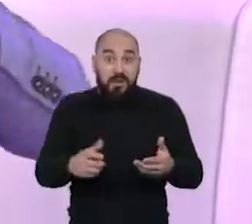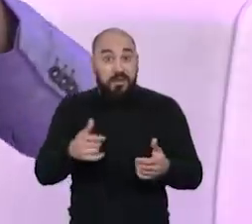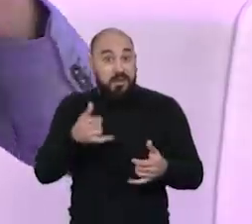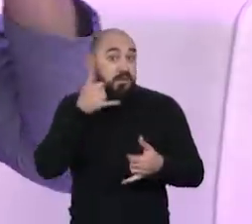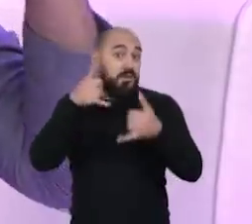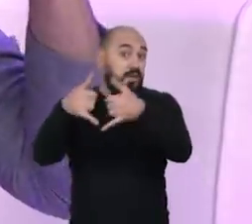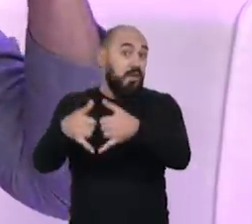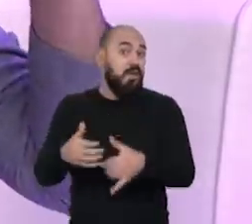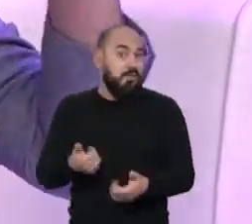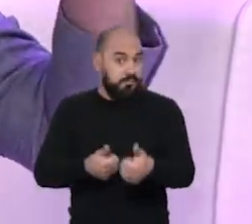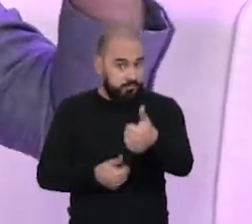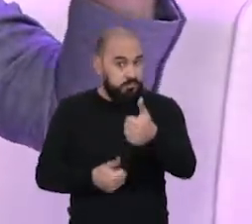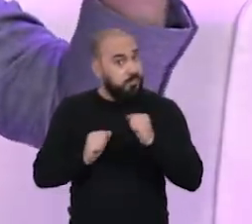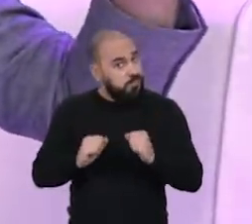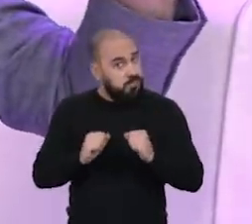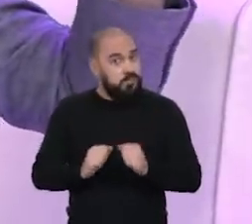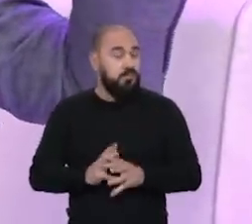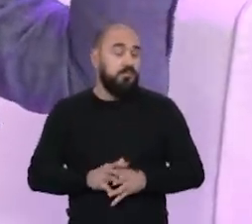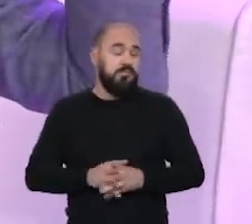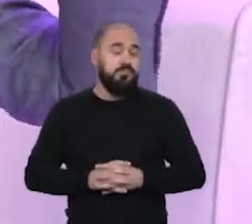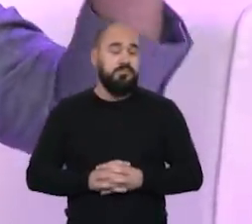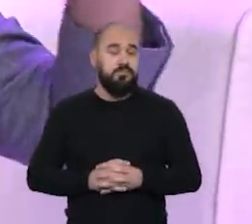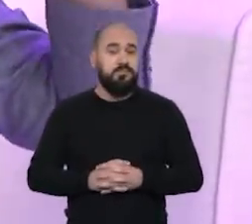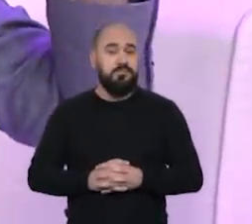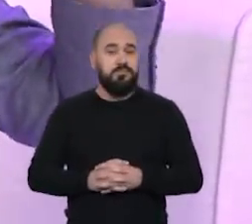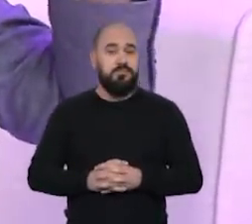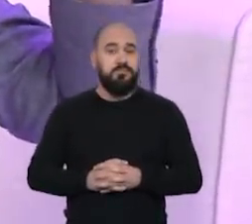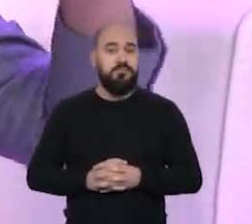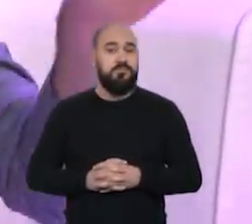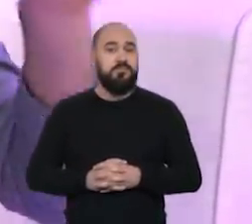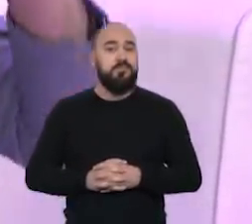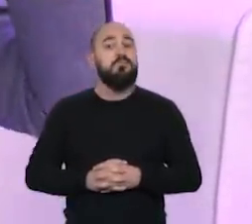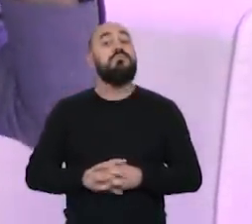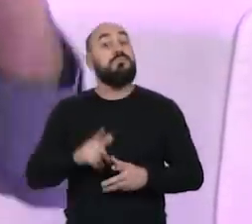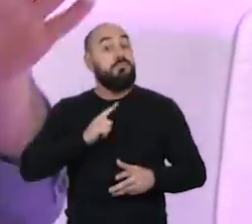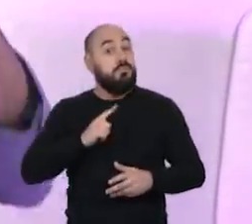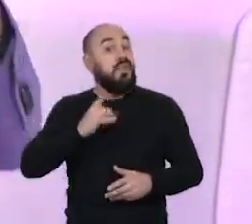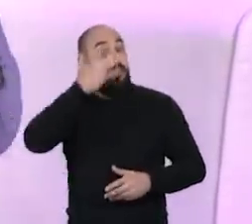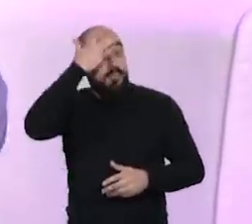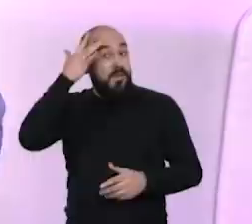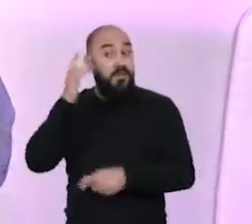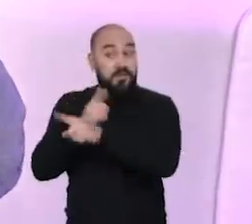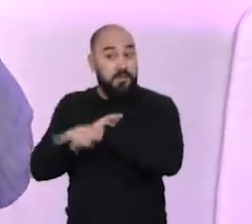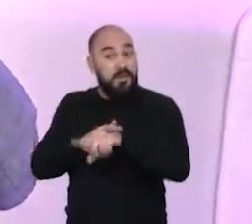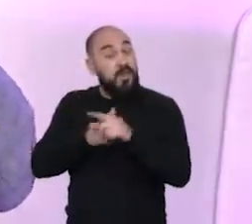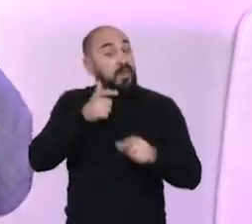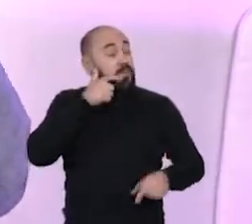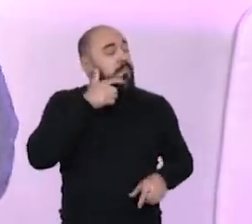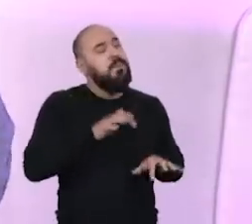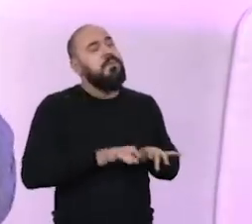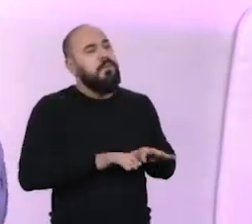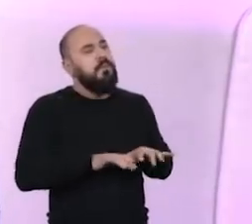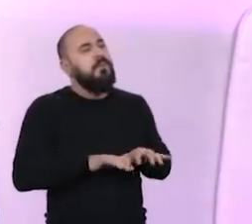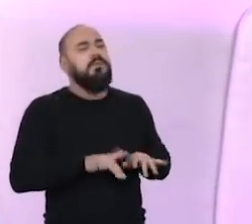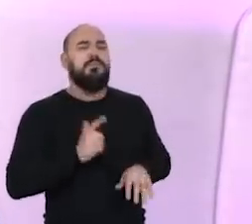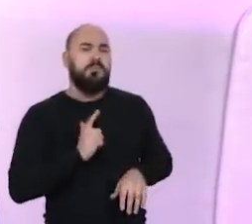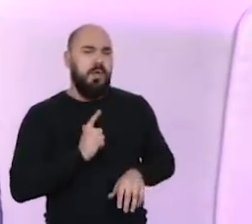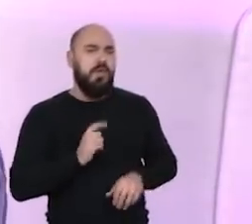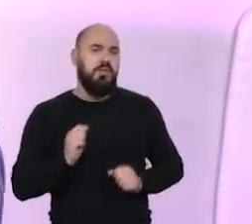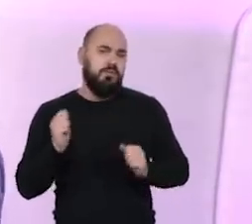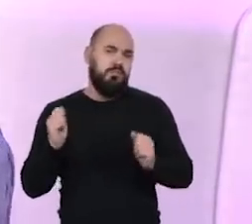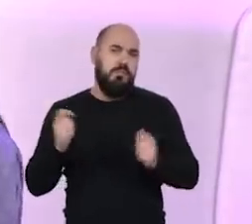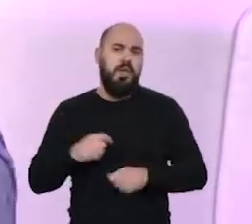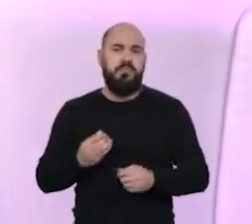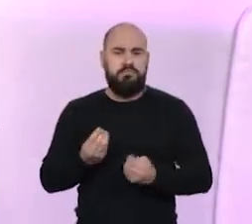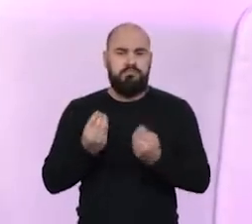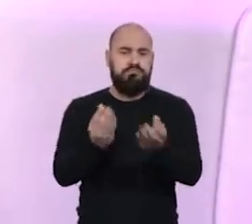0-12-2127-3121. Liga agora. Tem uma galera aqui, ó, um povo lindo, querido, que vai te atender, vai fazer um cadastro e vai enviar essa revista de graça.